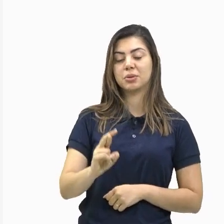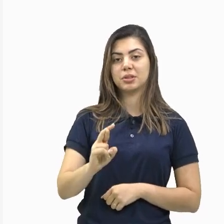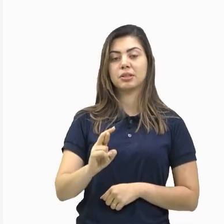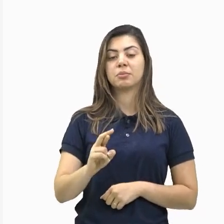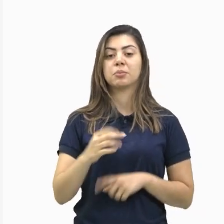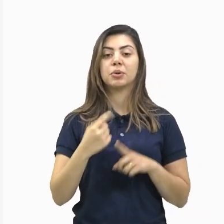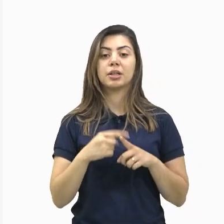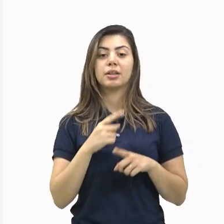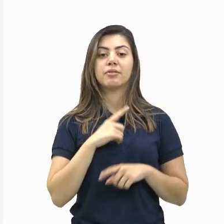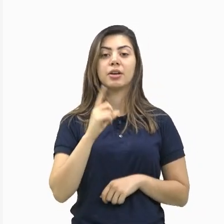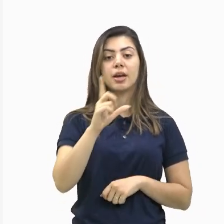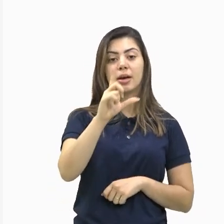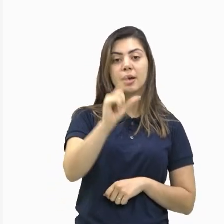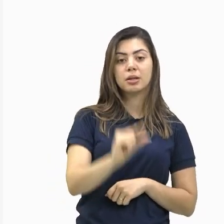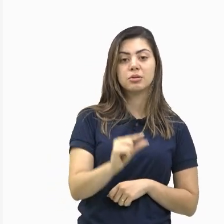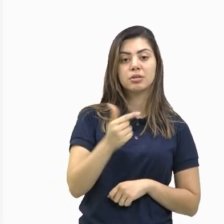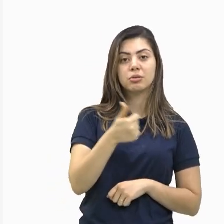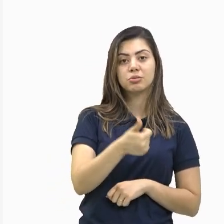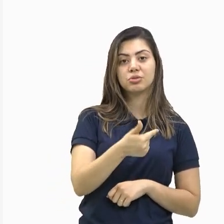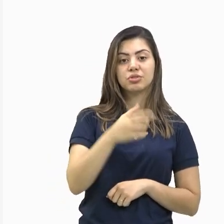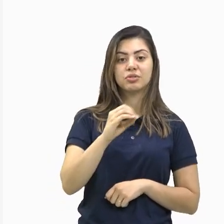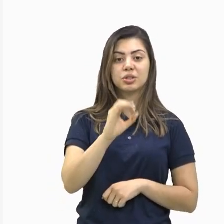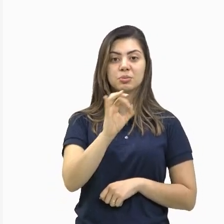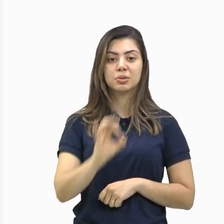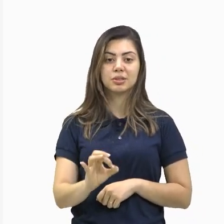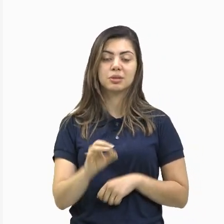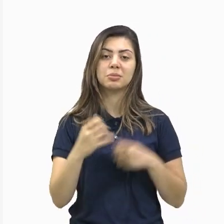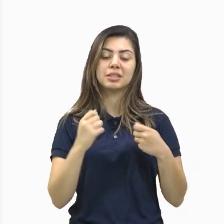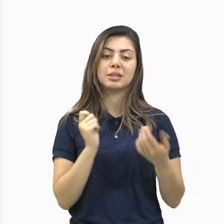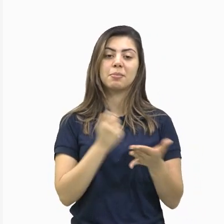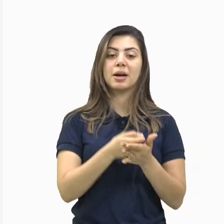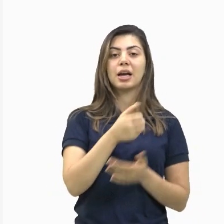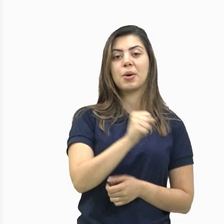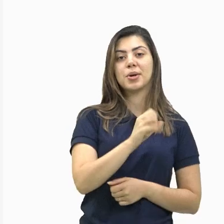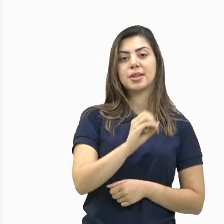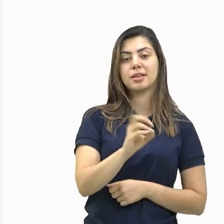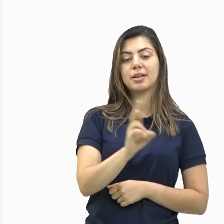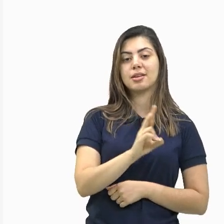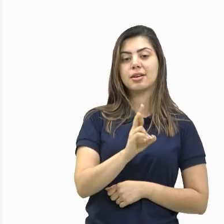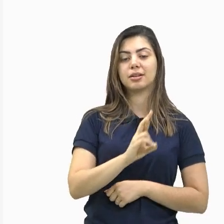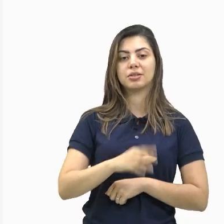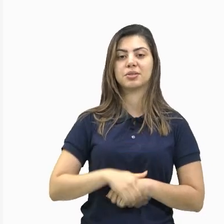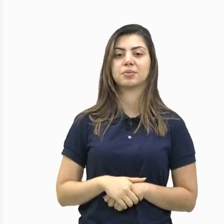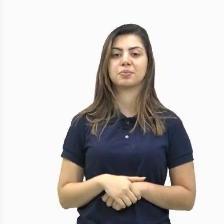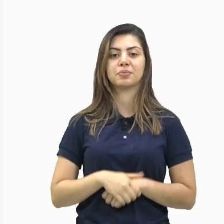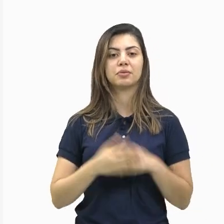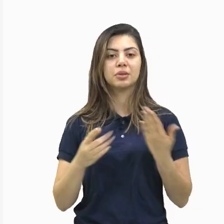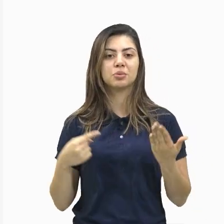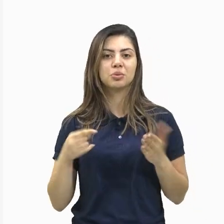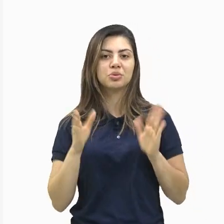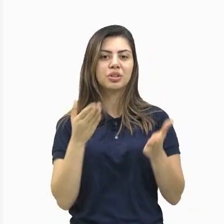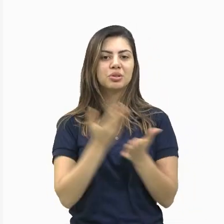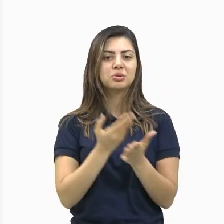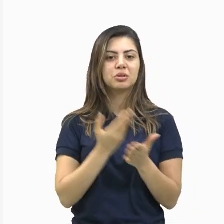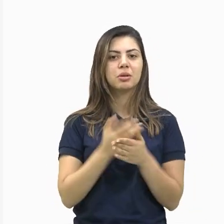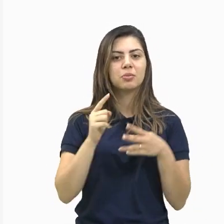uma redução de 20%. Beleza? Bom, vimos até aqui ó, duas coisas importantes.